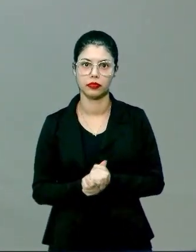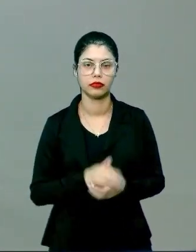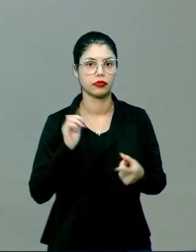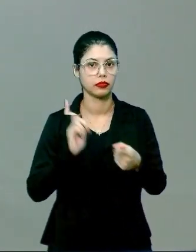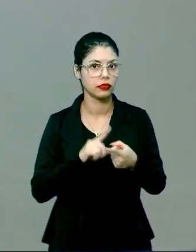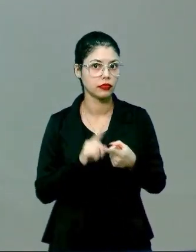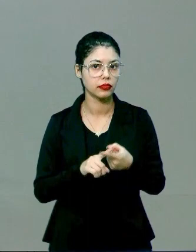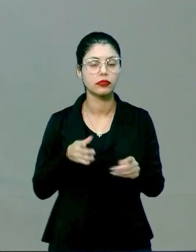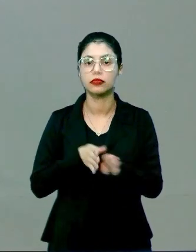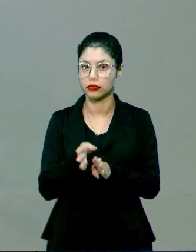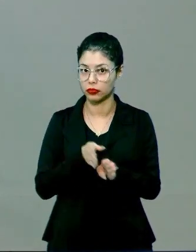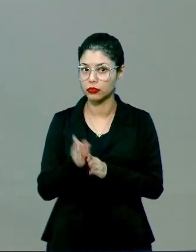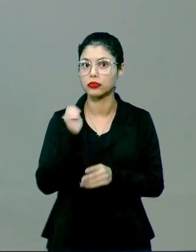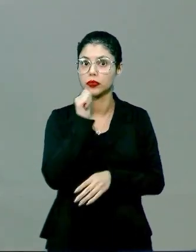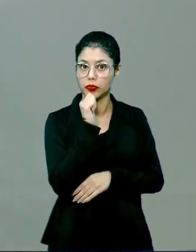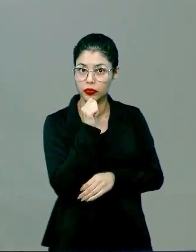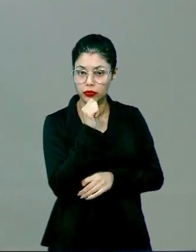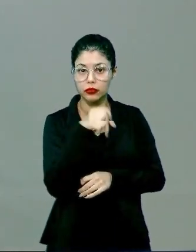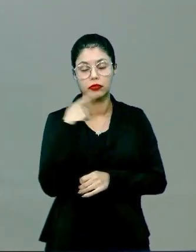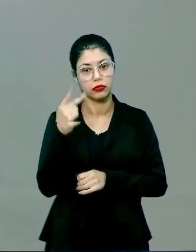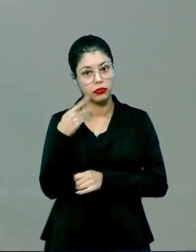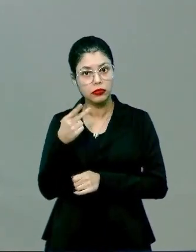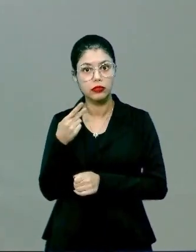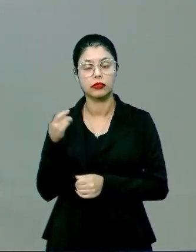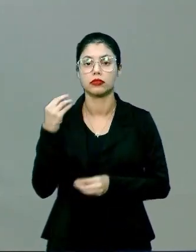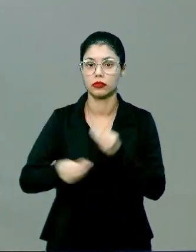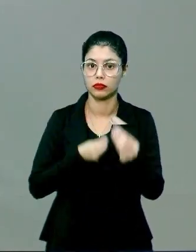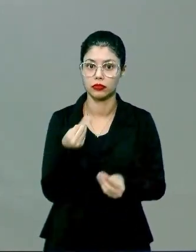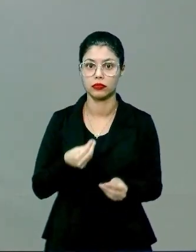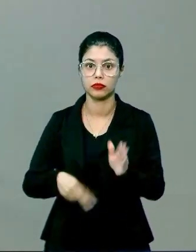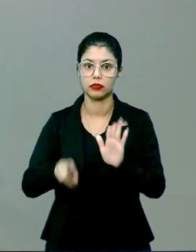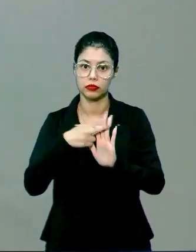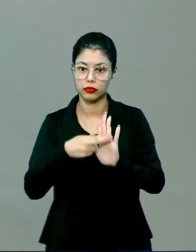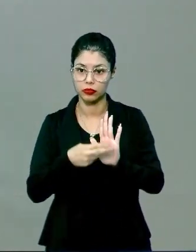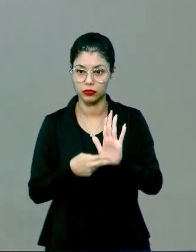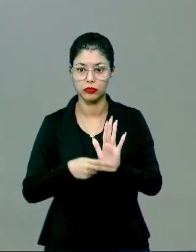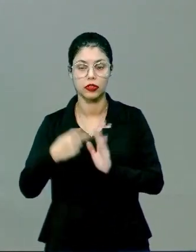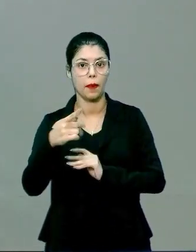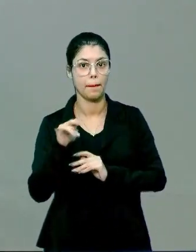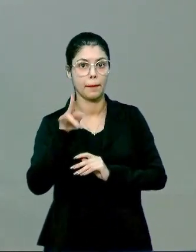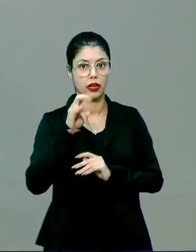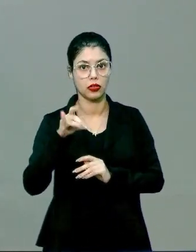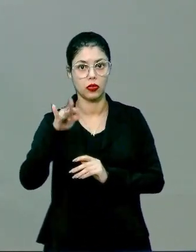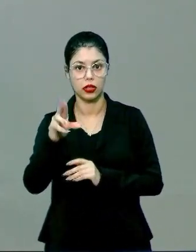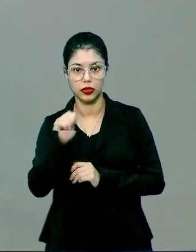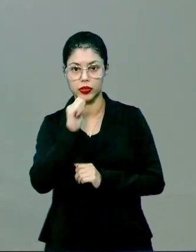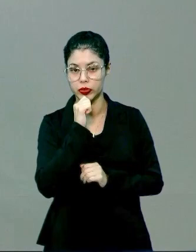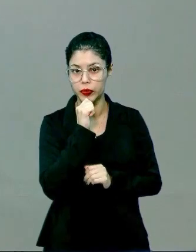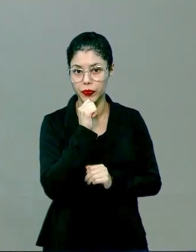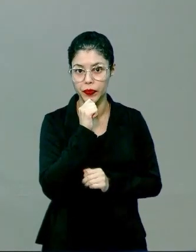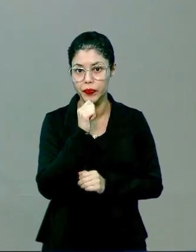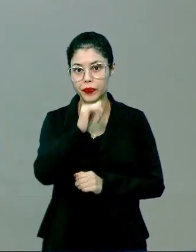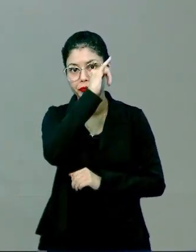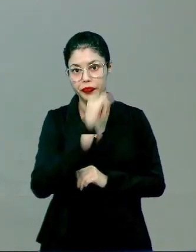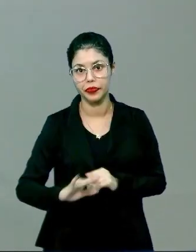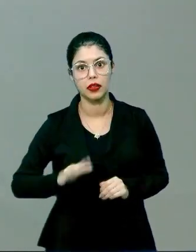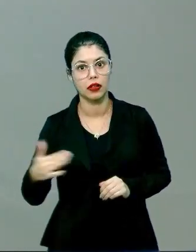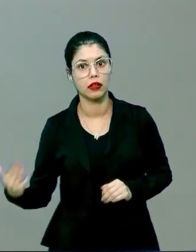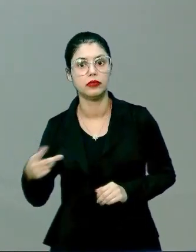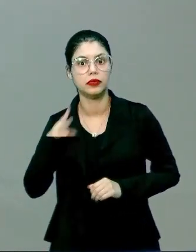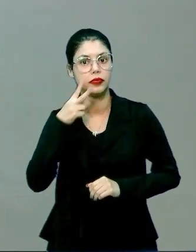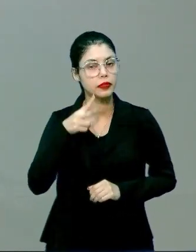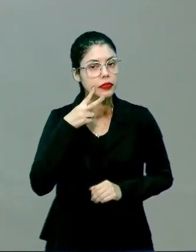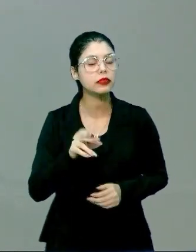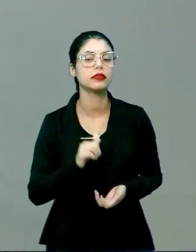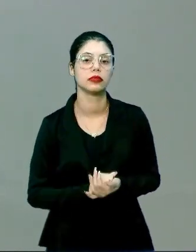Antônio Conselheiro, ele pregava, né, ele tinha como ideologia o padroado, né? Vocês lá na aula de Império, né, quando vocês